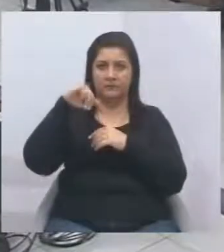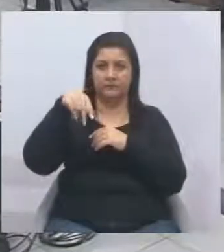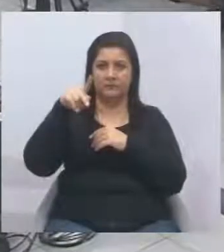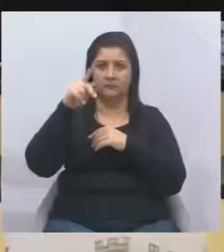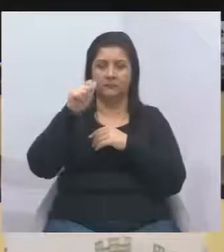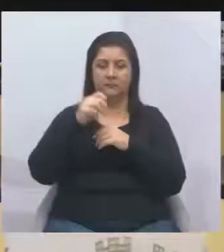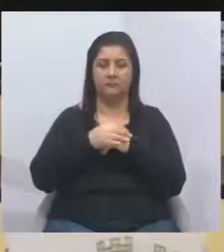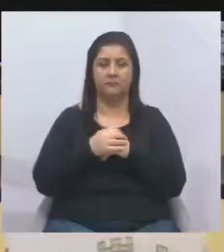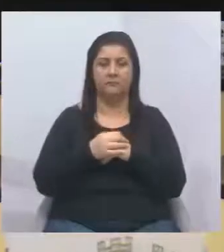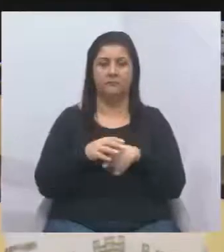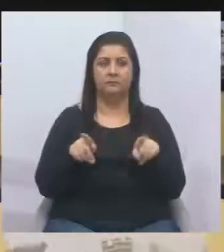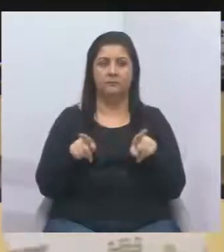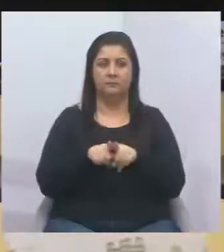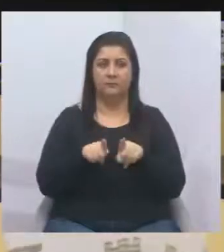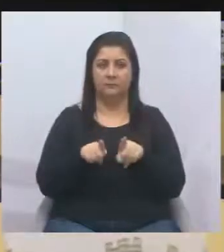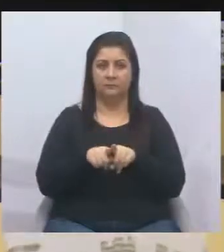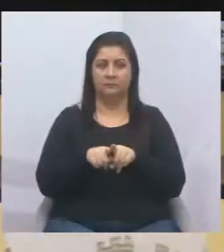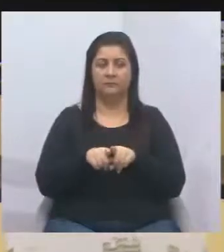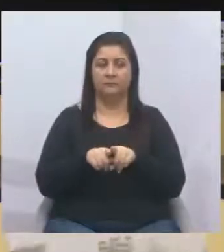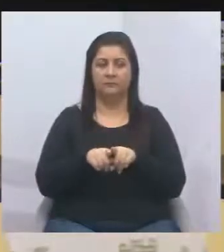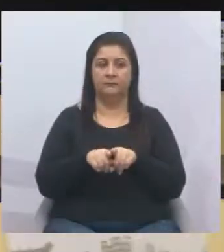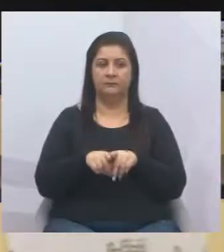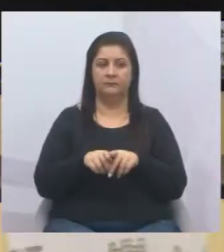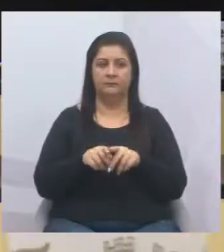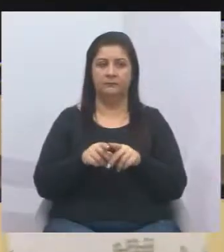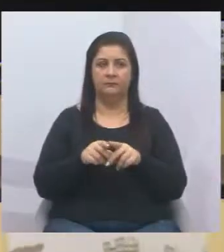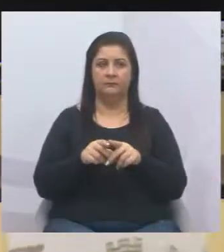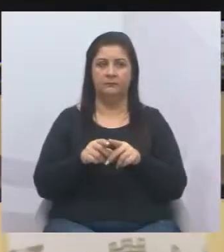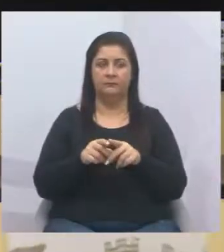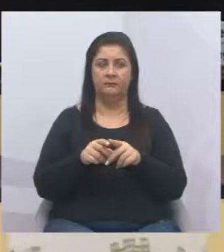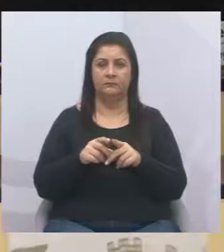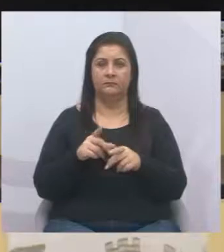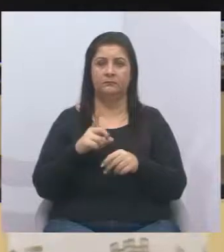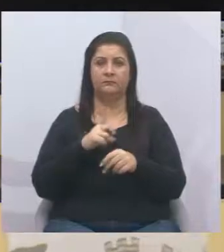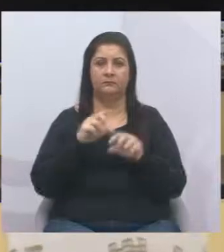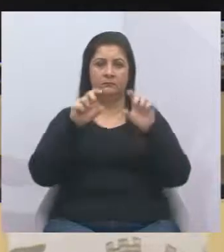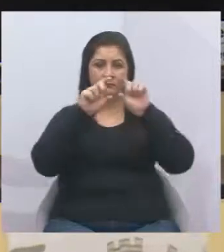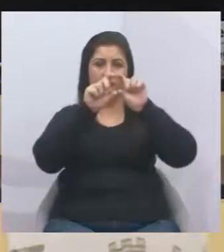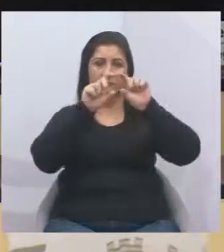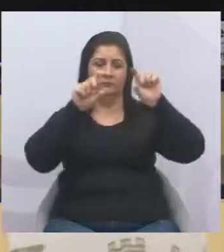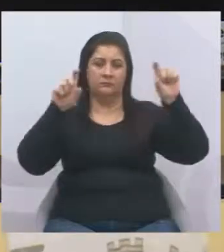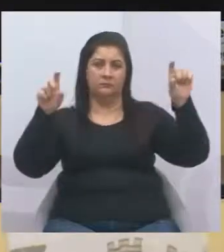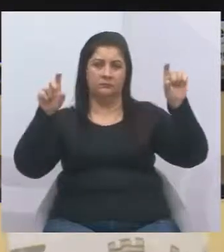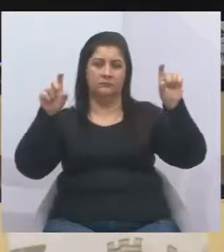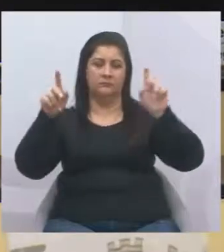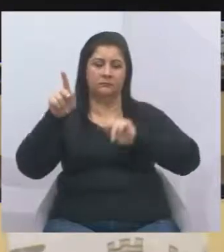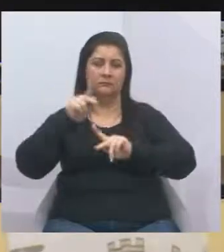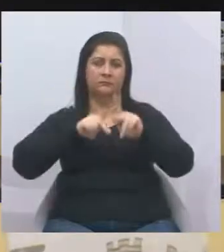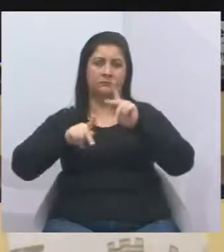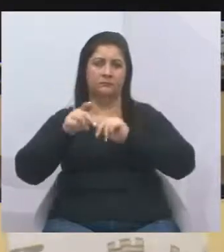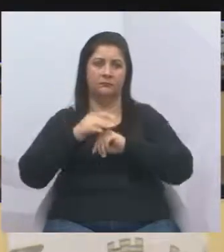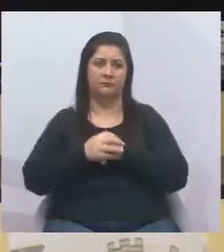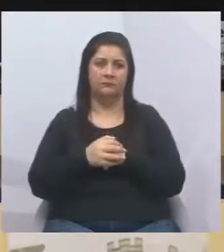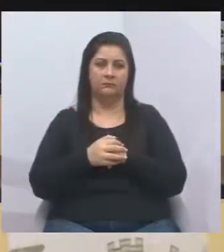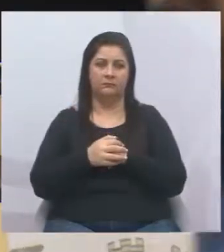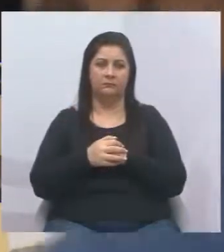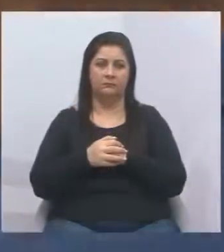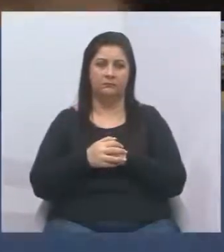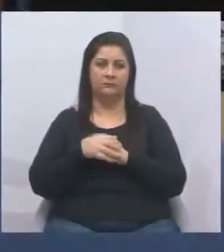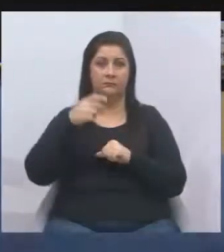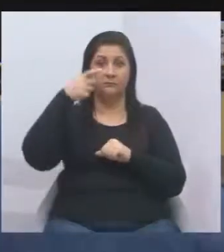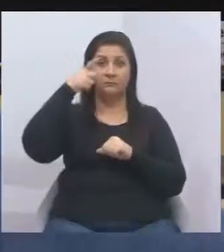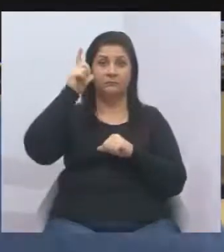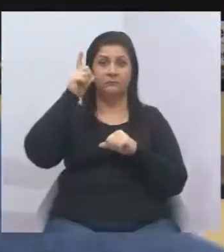Inclusive, senhor presidente, tinha um ditado popular aí na pandemia, né, ontem abriu